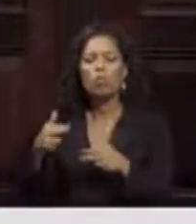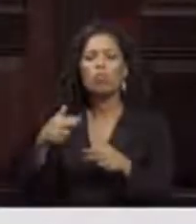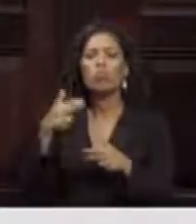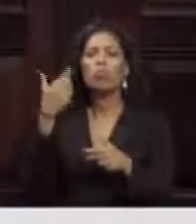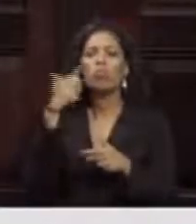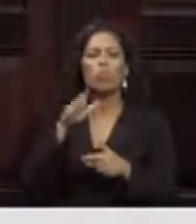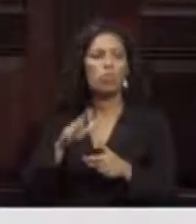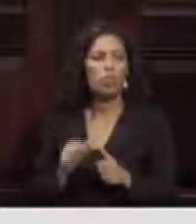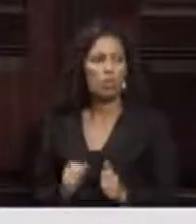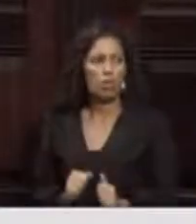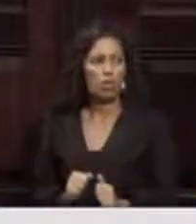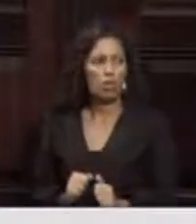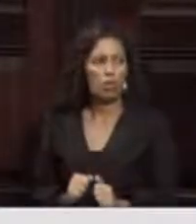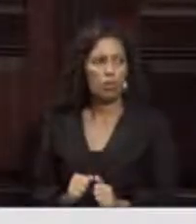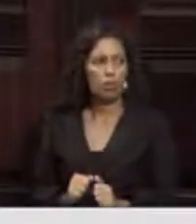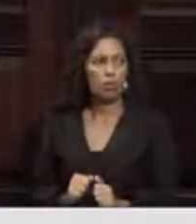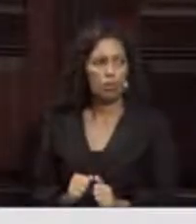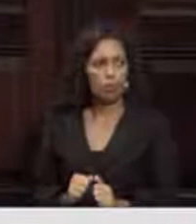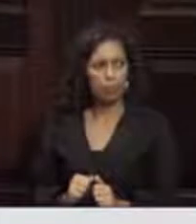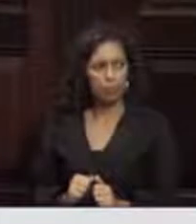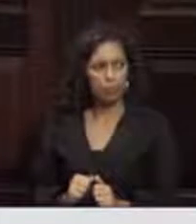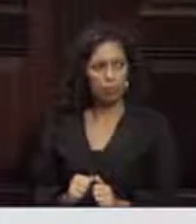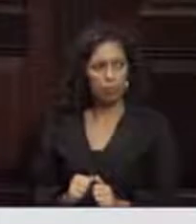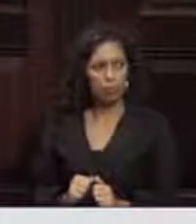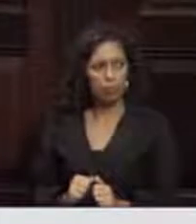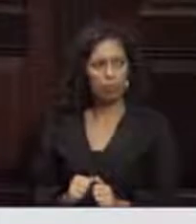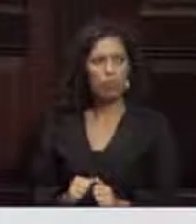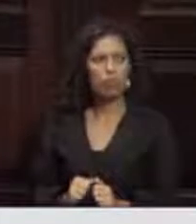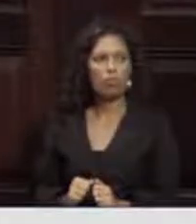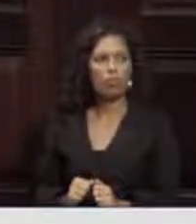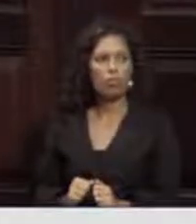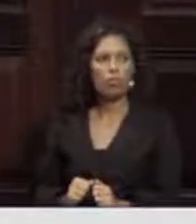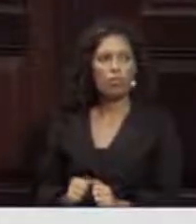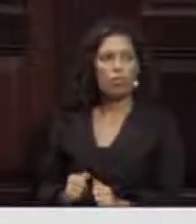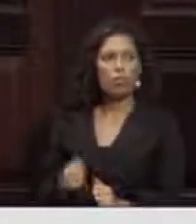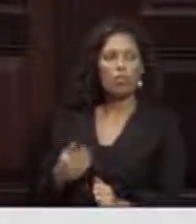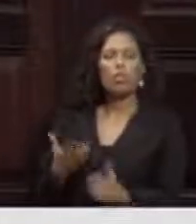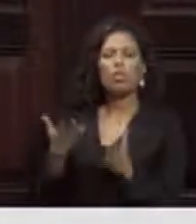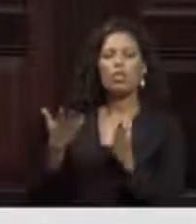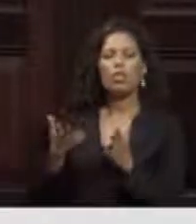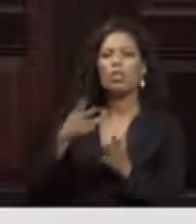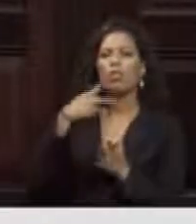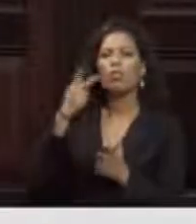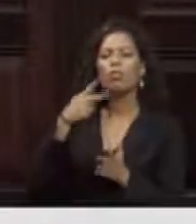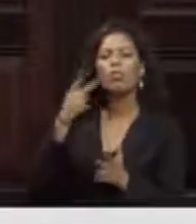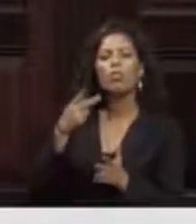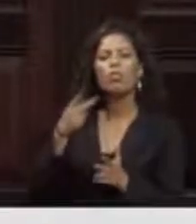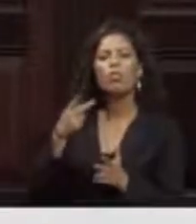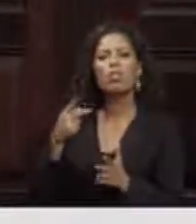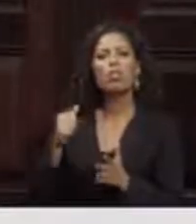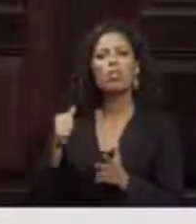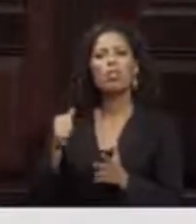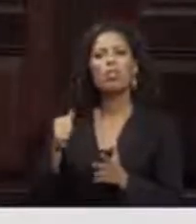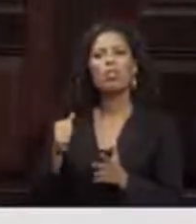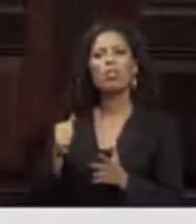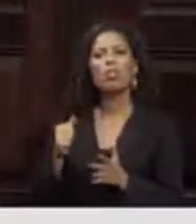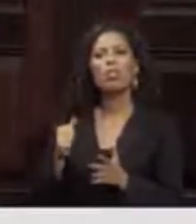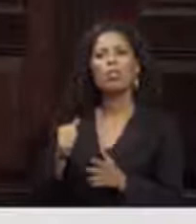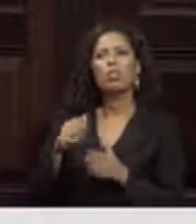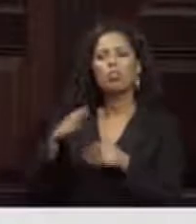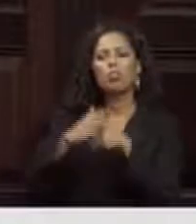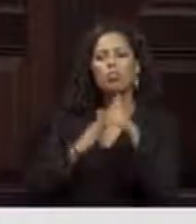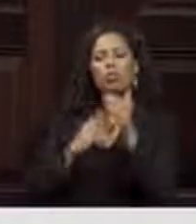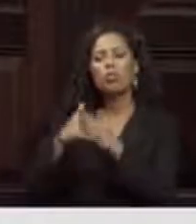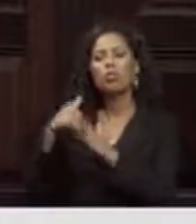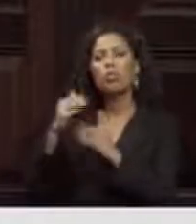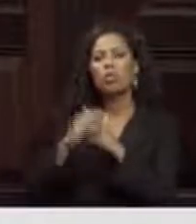outra categoria profissional. A categoria profissional da onde eu venho, que é a categoria de telecomunicações, tem homens e